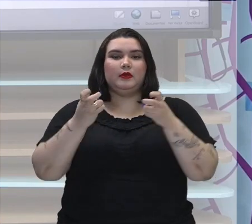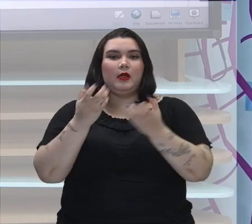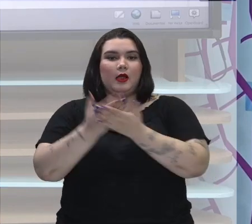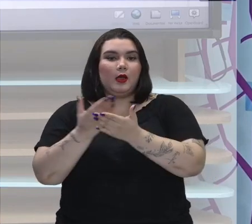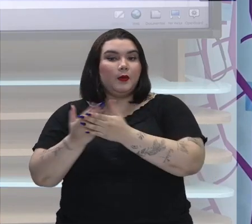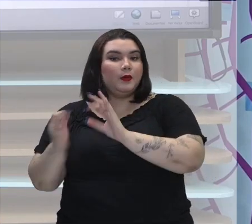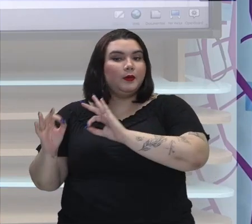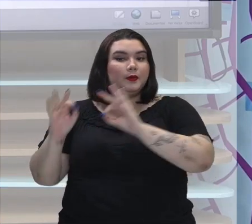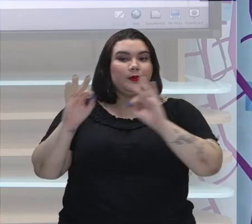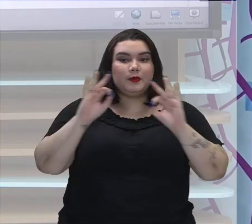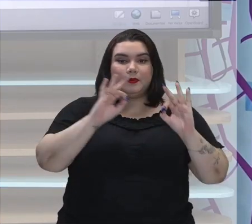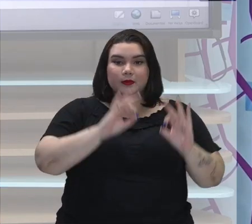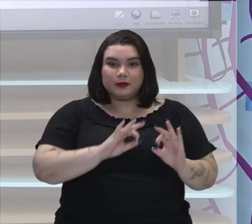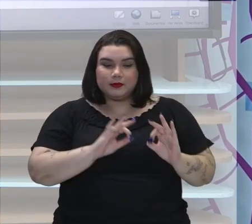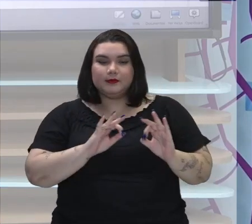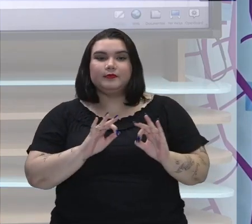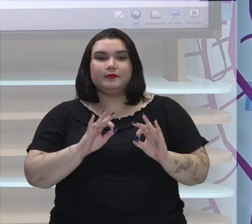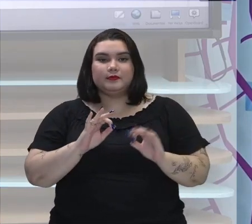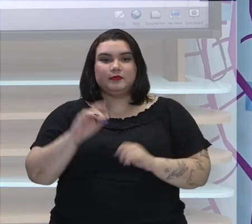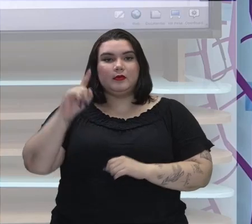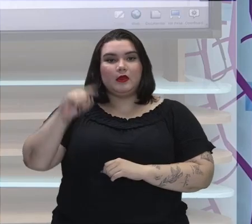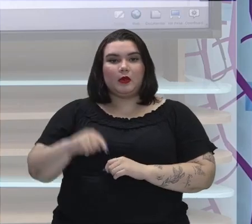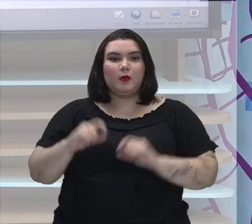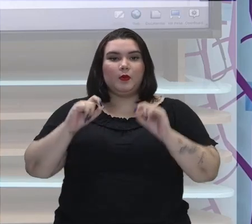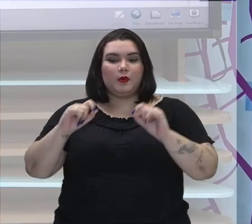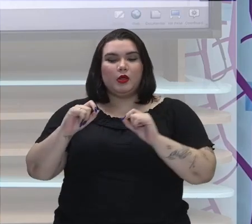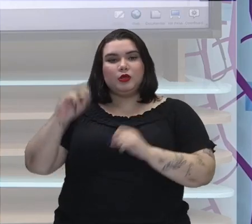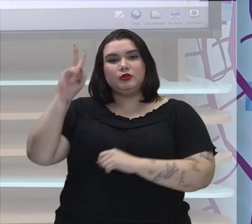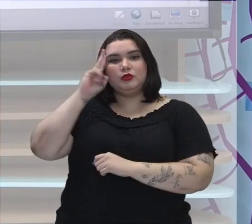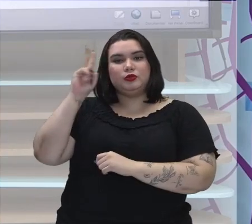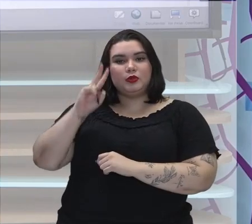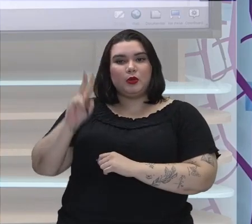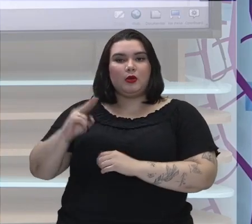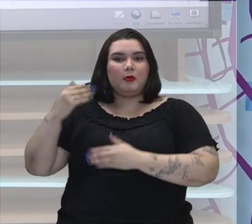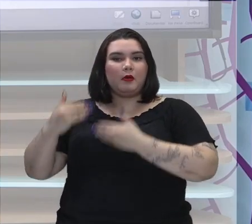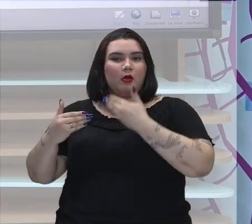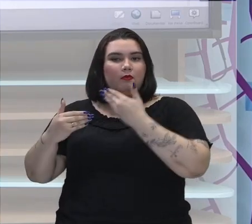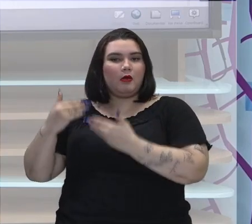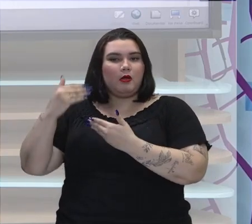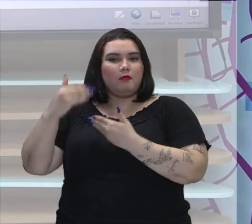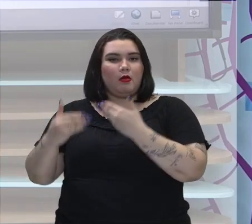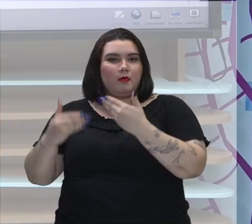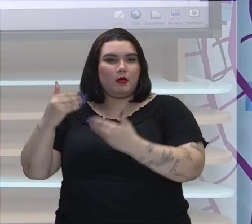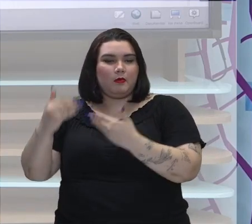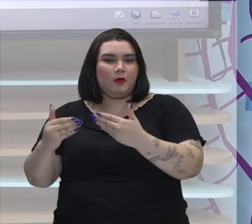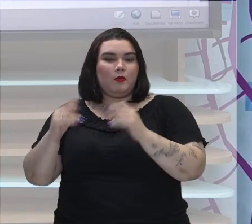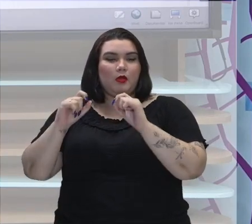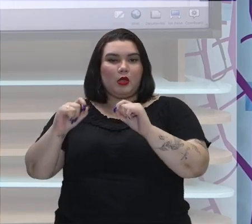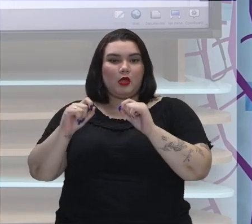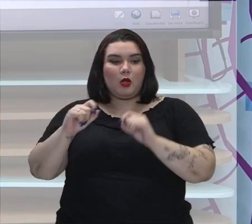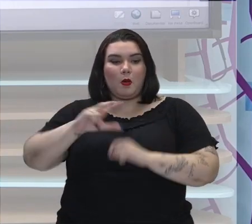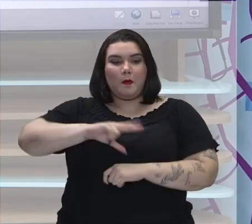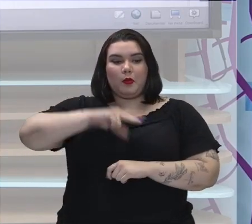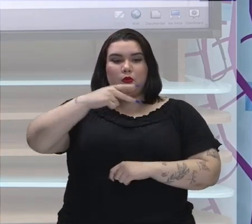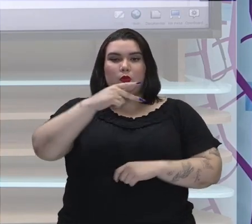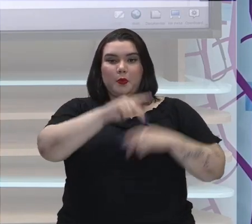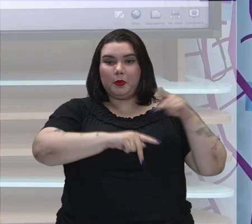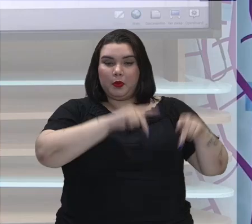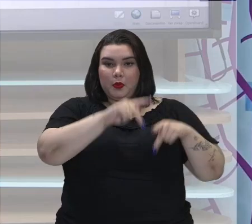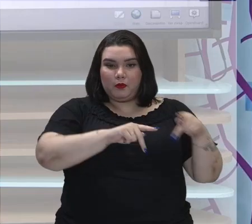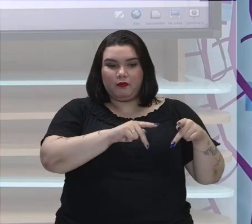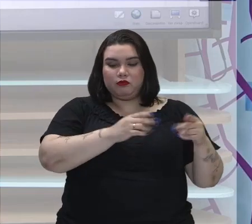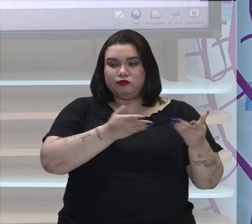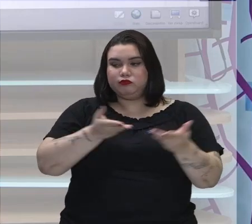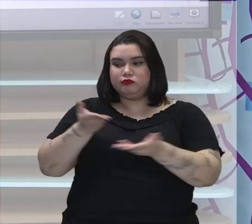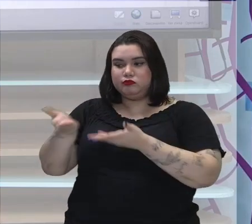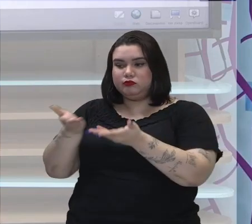aula, justamente o caminhar do tratamento da coroa portuguesa para